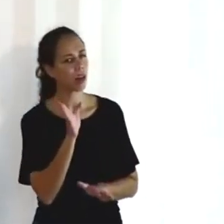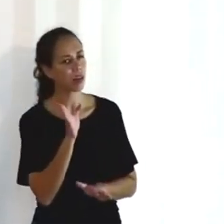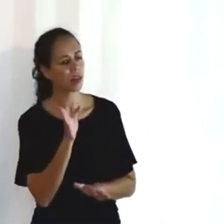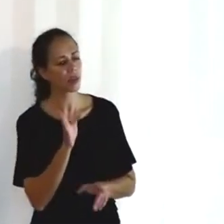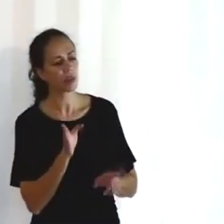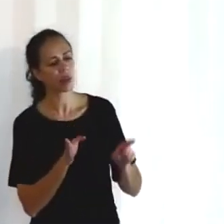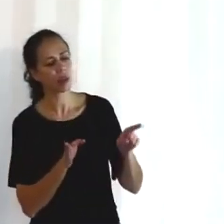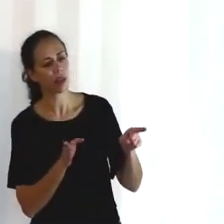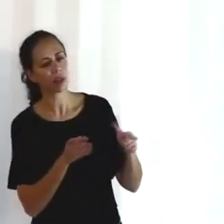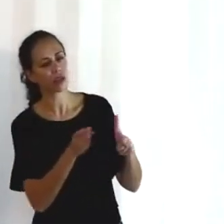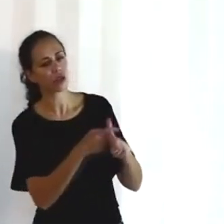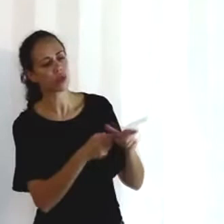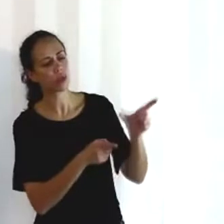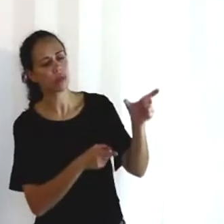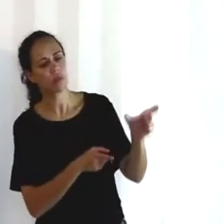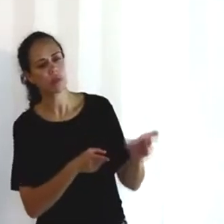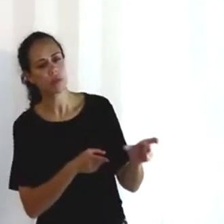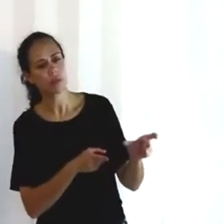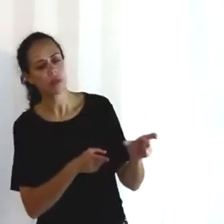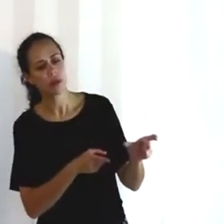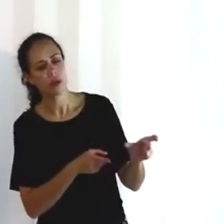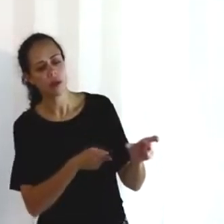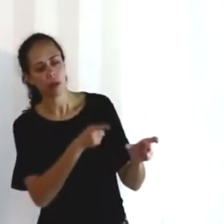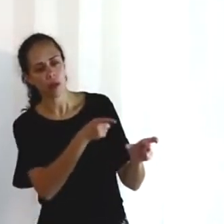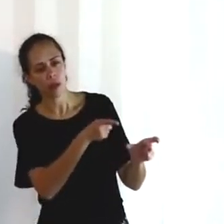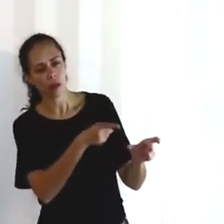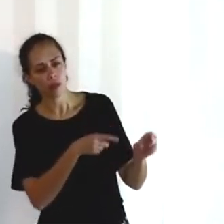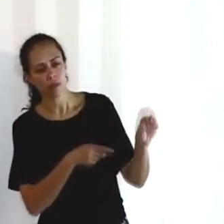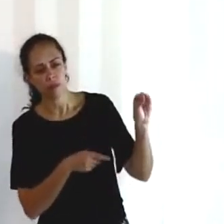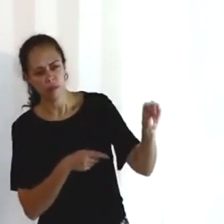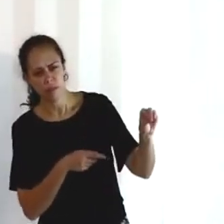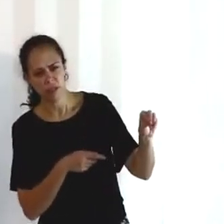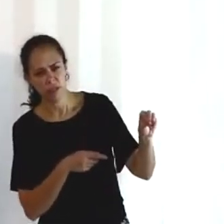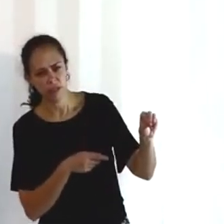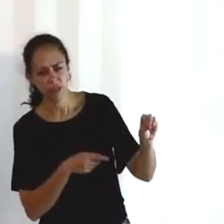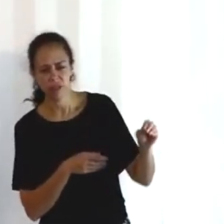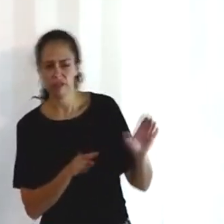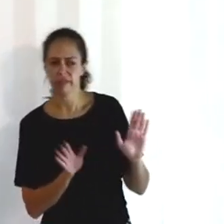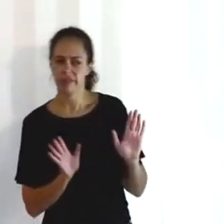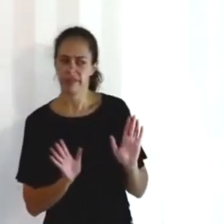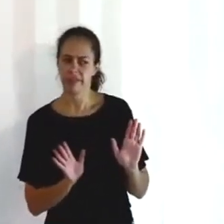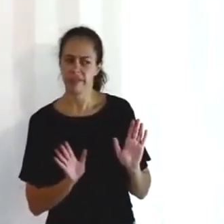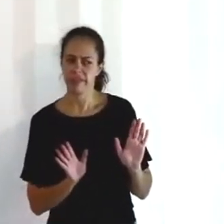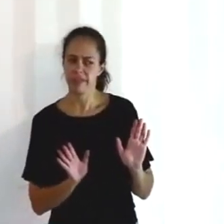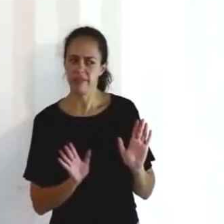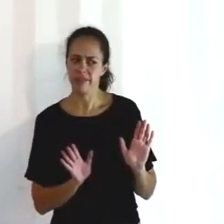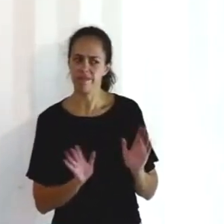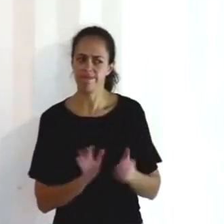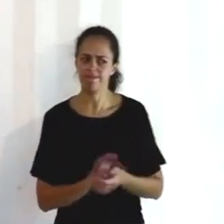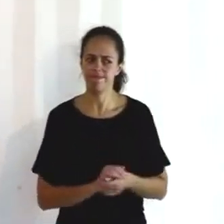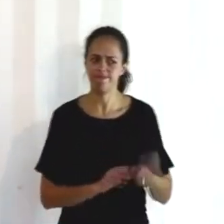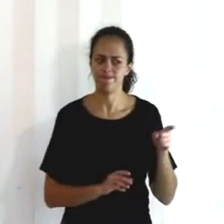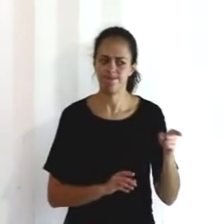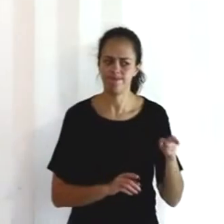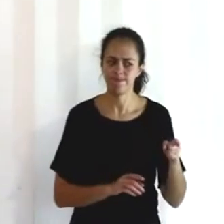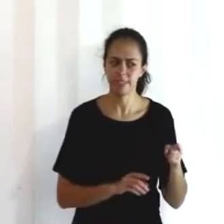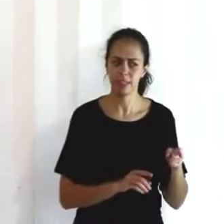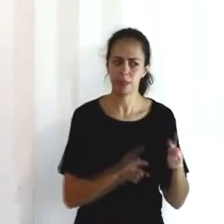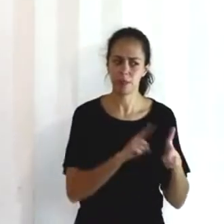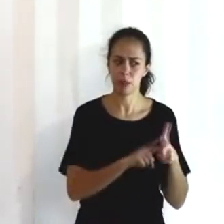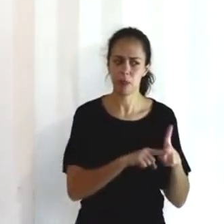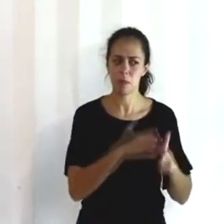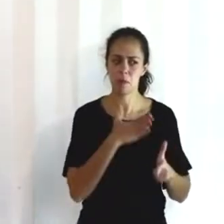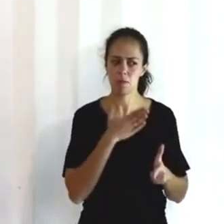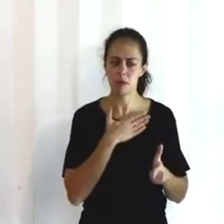gera alívio, o perdão ou a falta do perdão para com as pessoas que nos devem, nos conecta